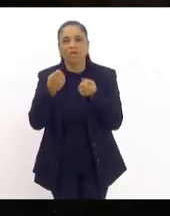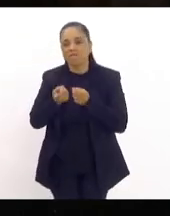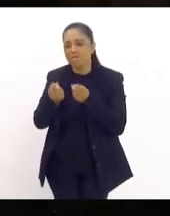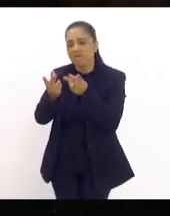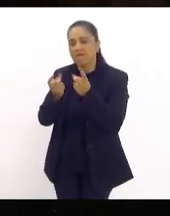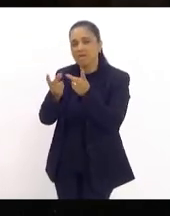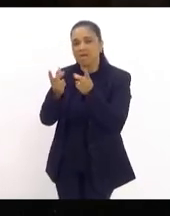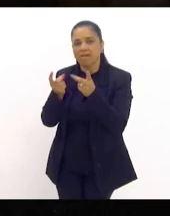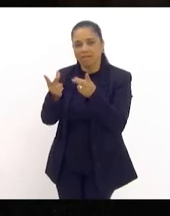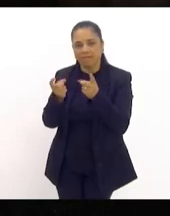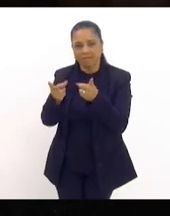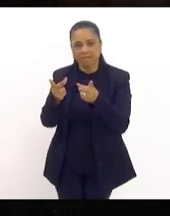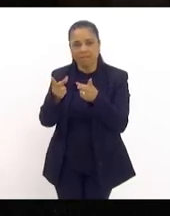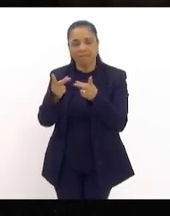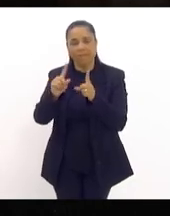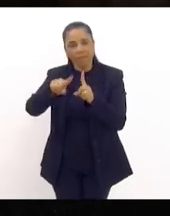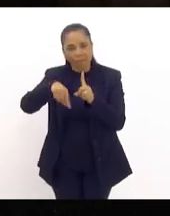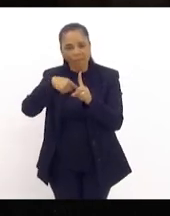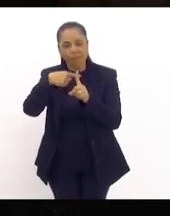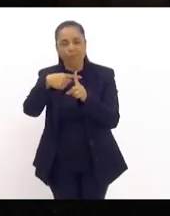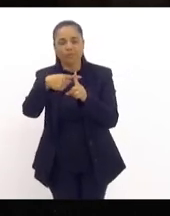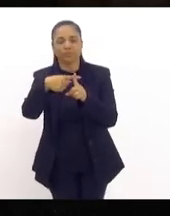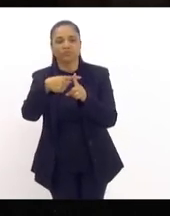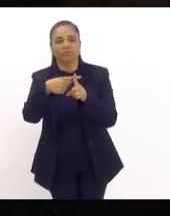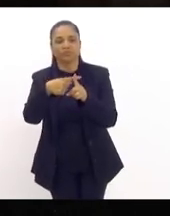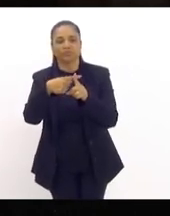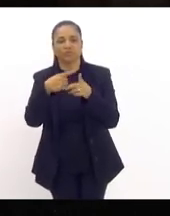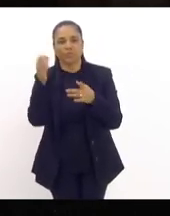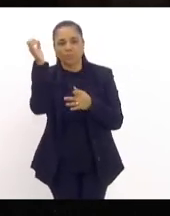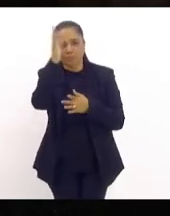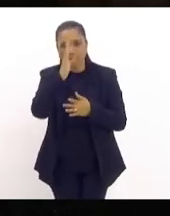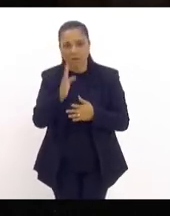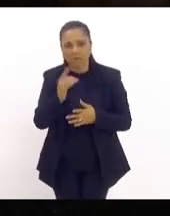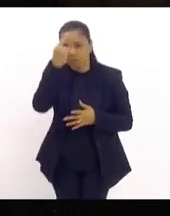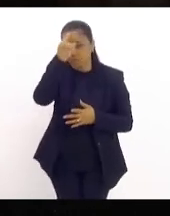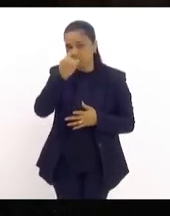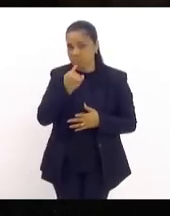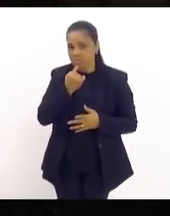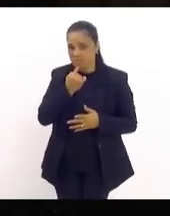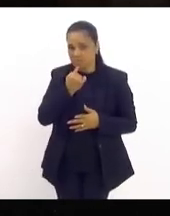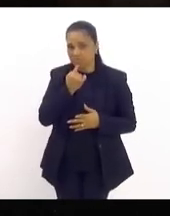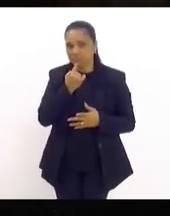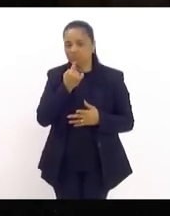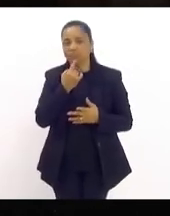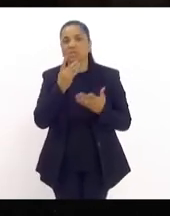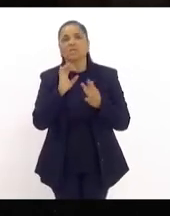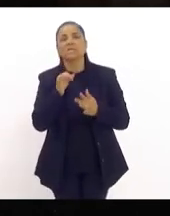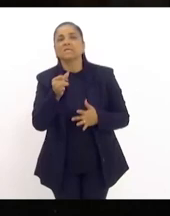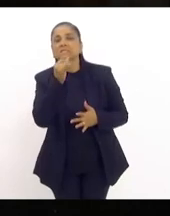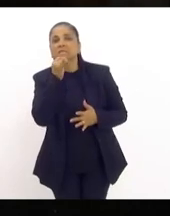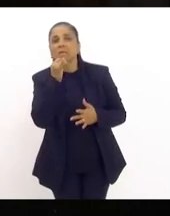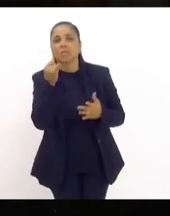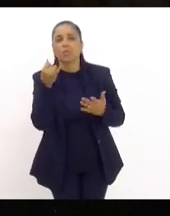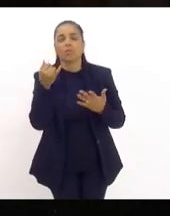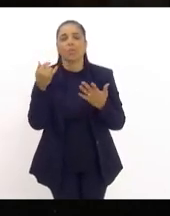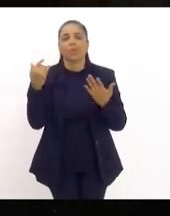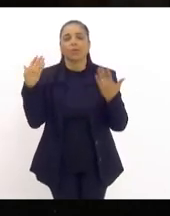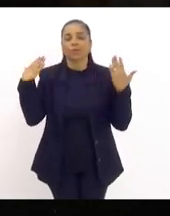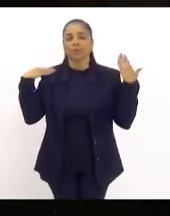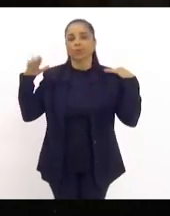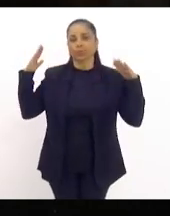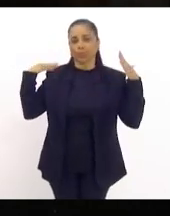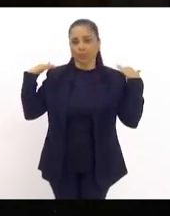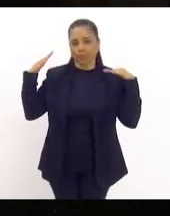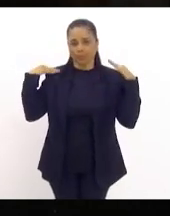a imagem positiva do Brasil lá fora, celebrar o que está acontecendo, por exemplo, na área de turismo também, que eu não citei